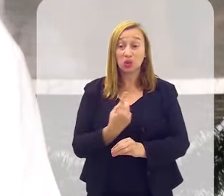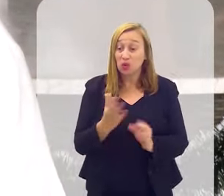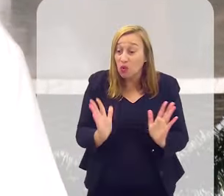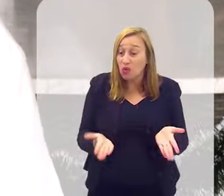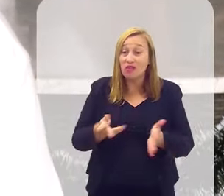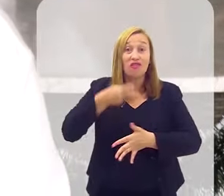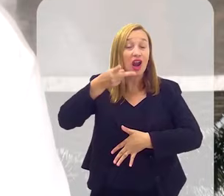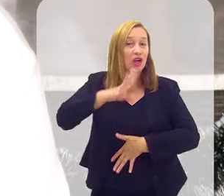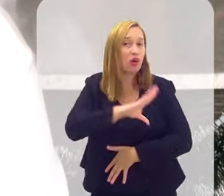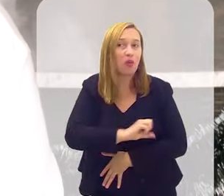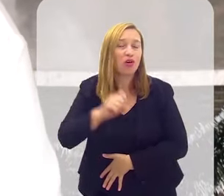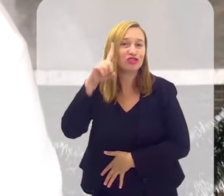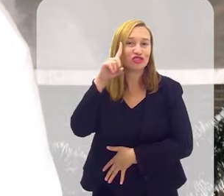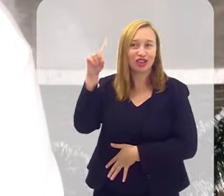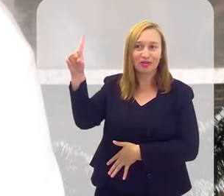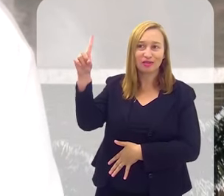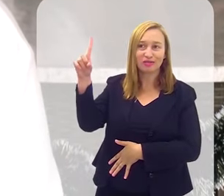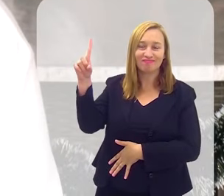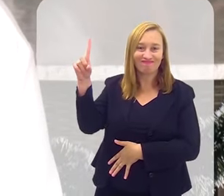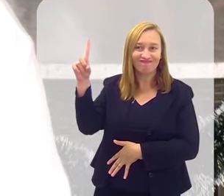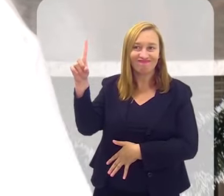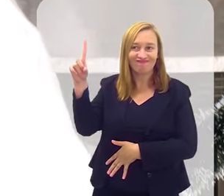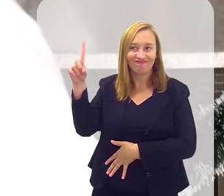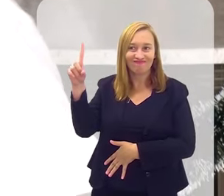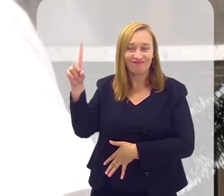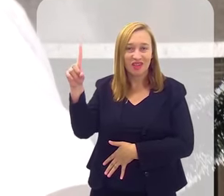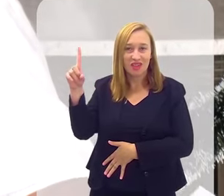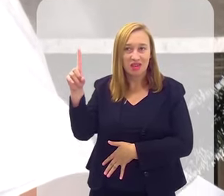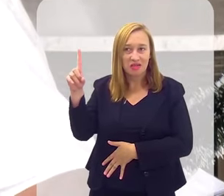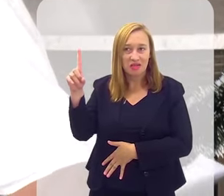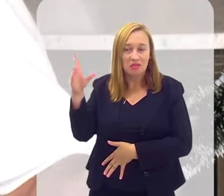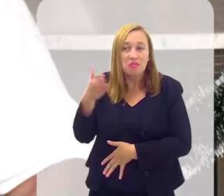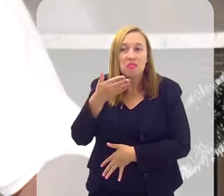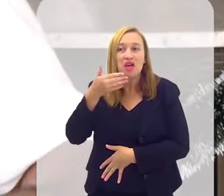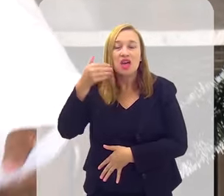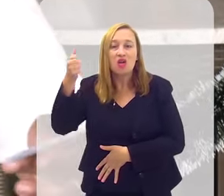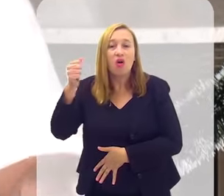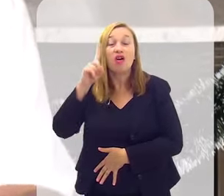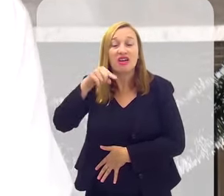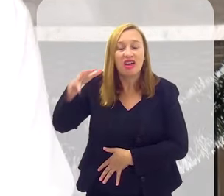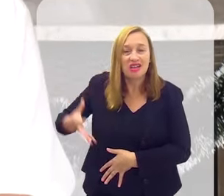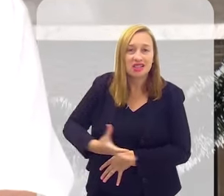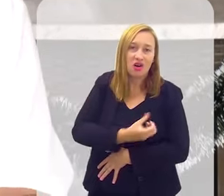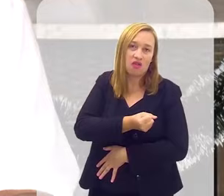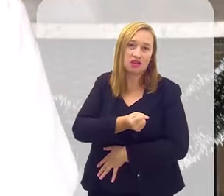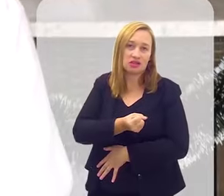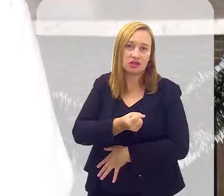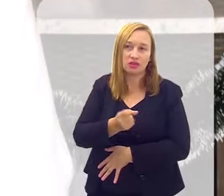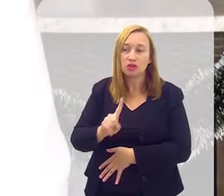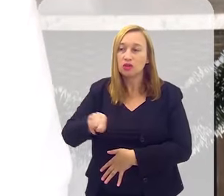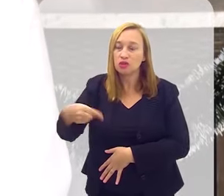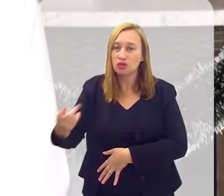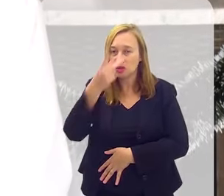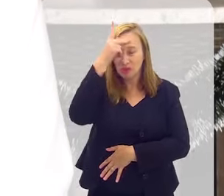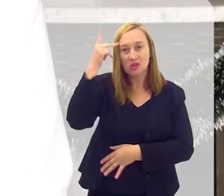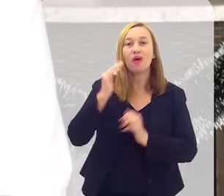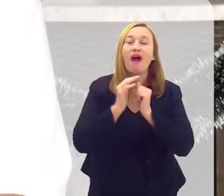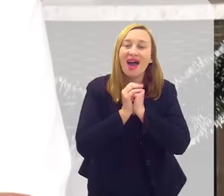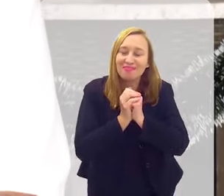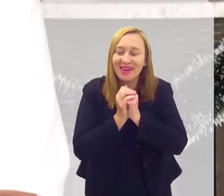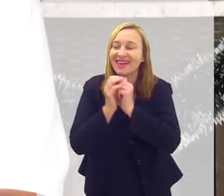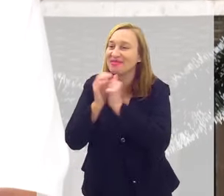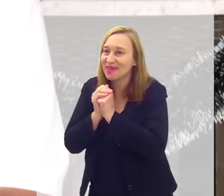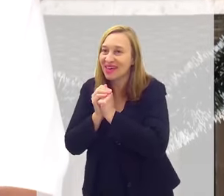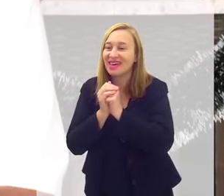para que a gente possa falar do seu amor por nossa causa pela causa maior que é a salvação do próximo